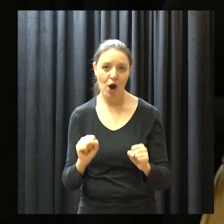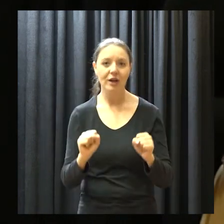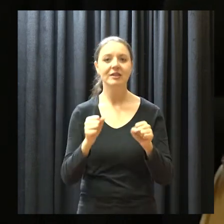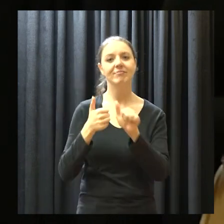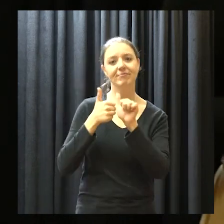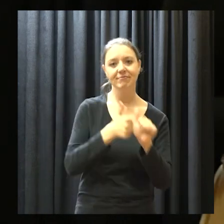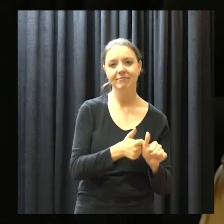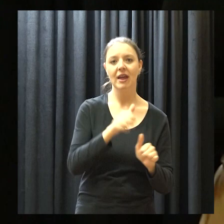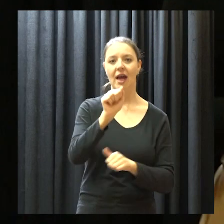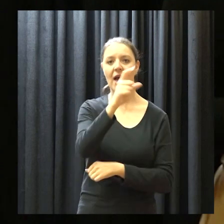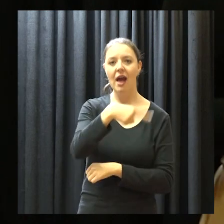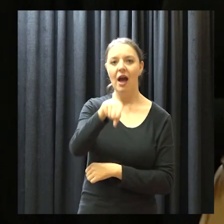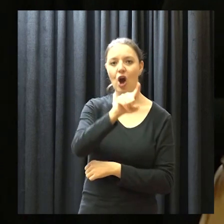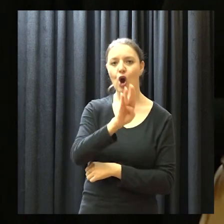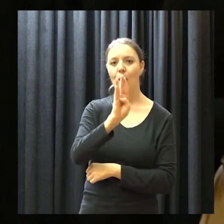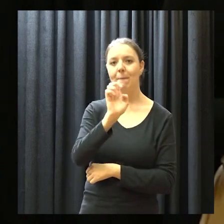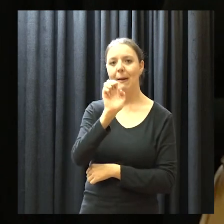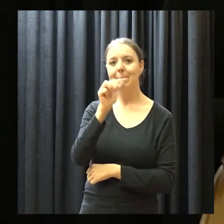arroba,